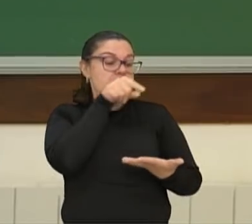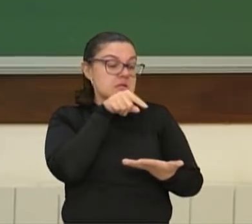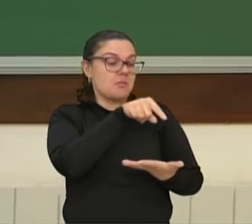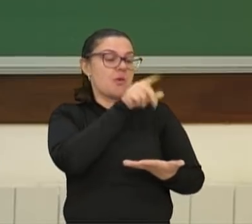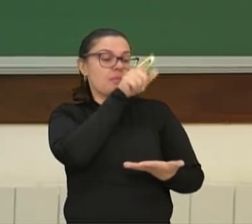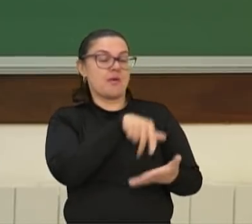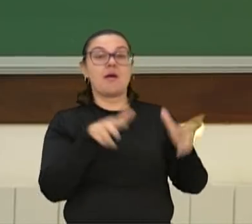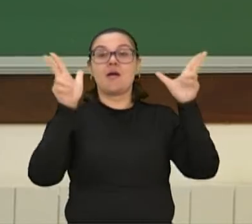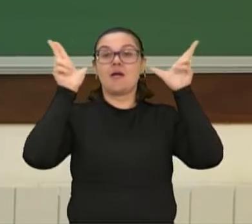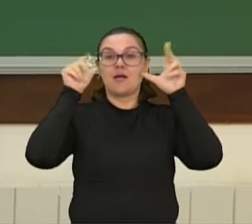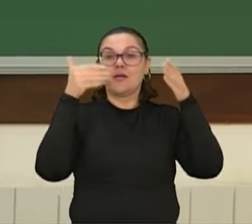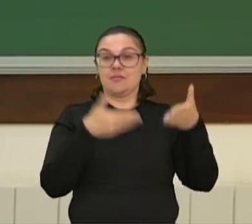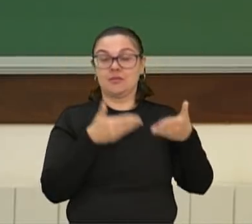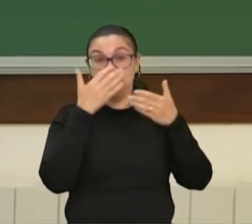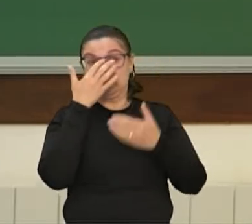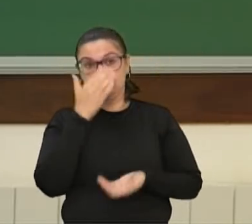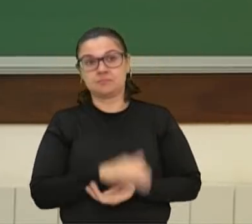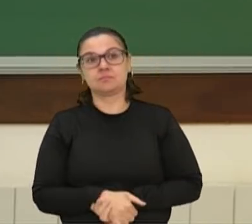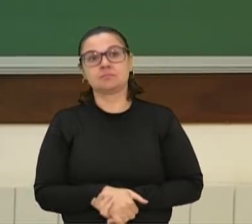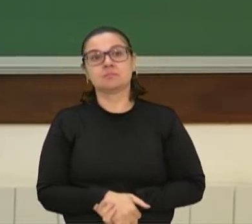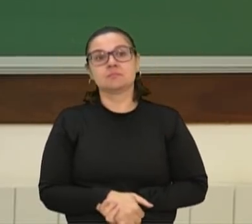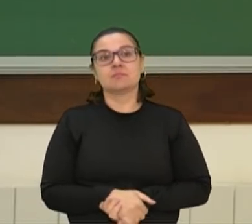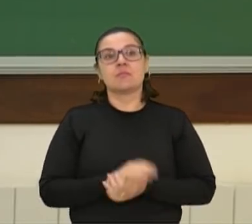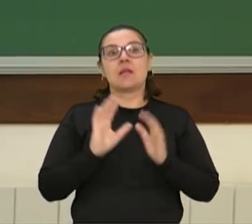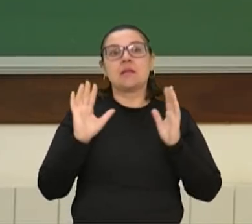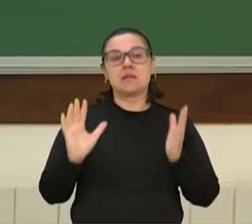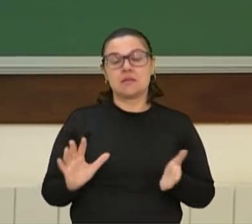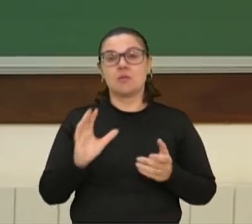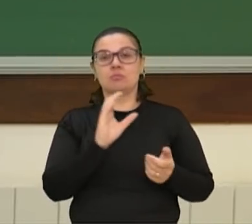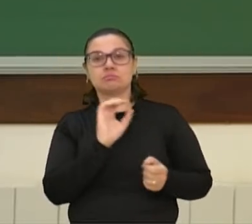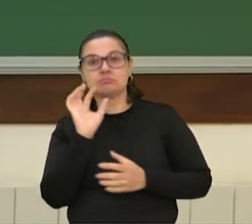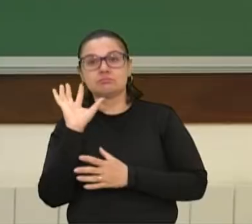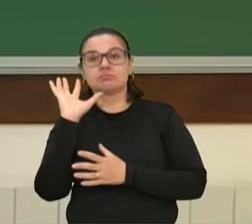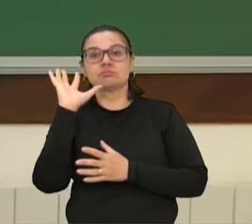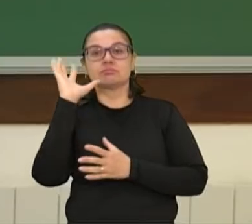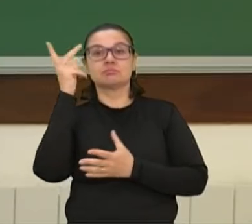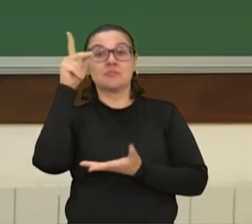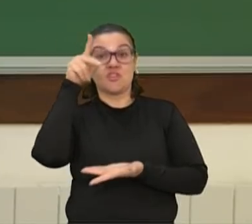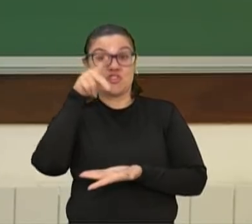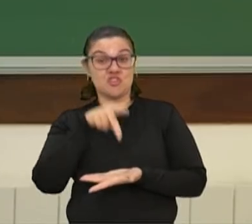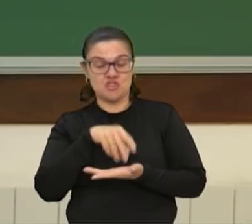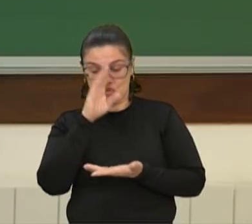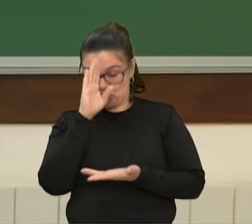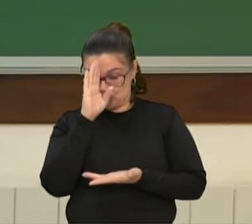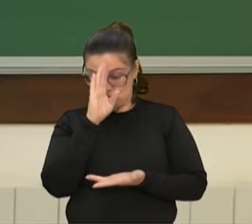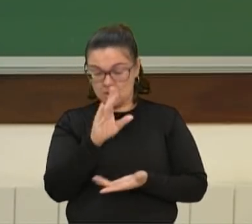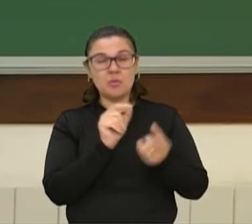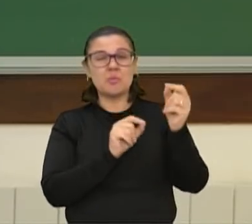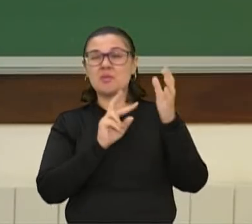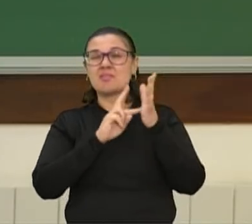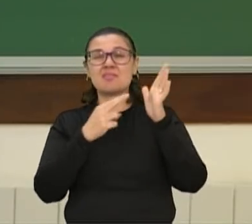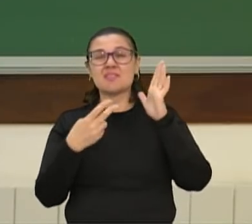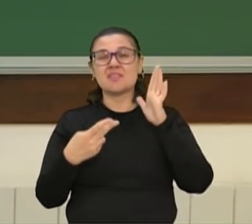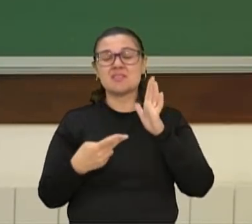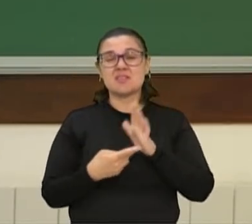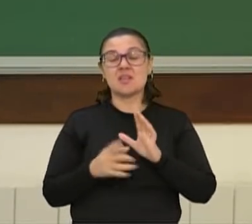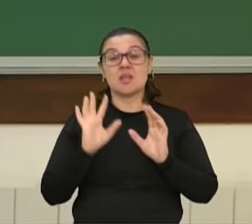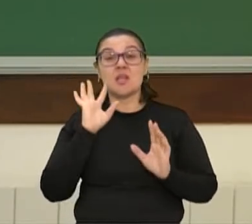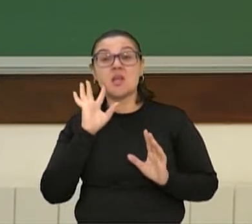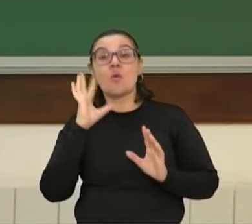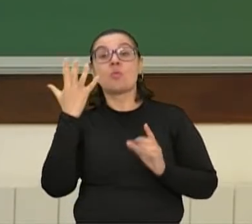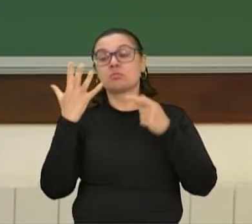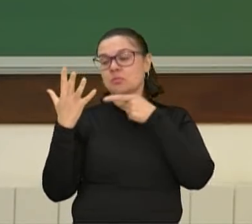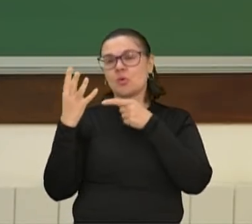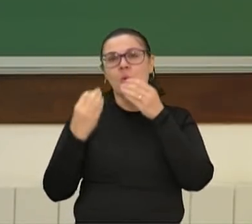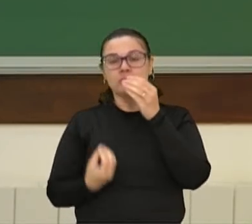é ser cavalo. E causa eficiente. A causa eficiente refere-se àquilo que causa a coisa. Qual é